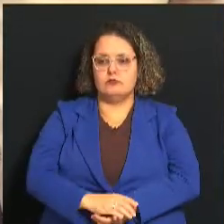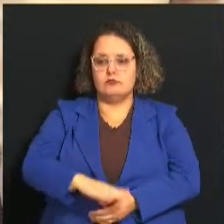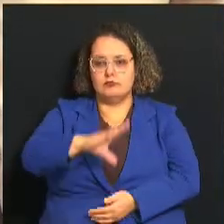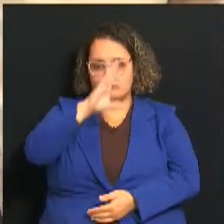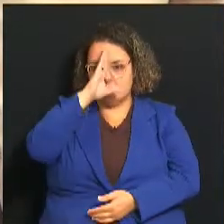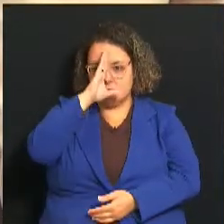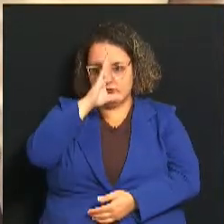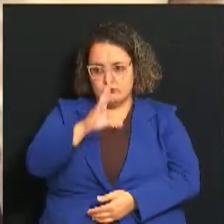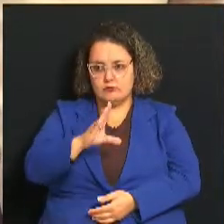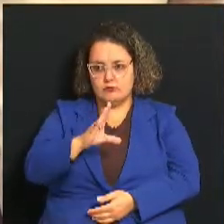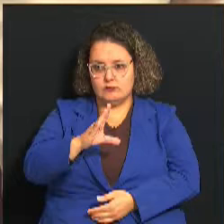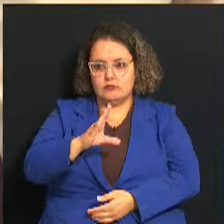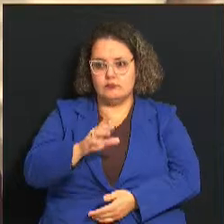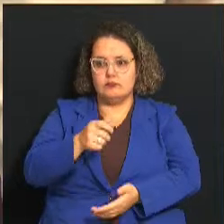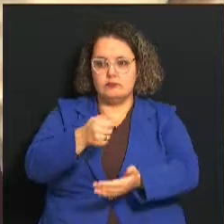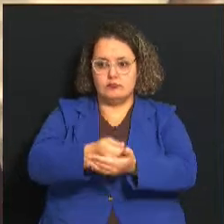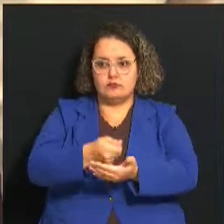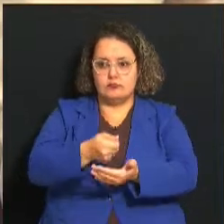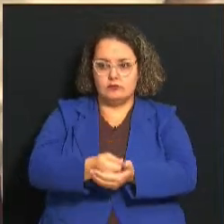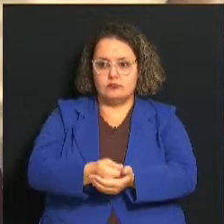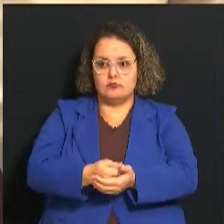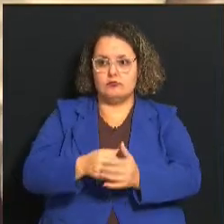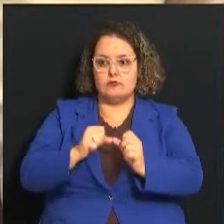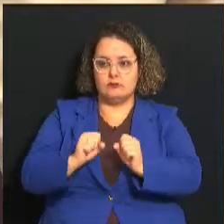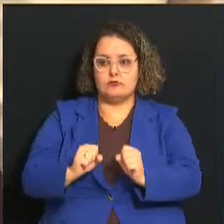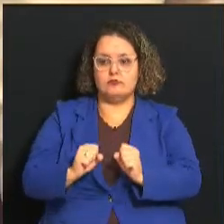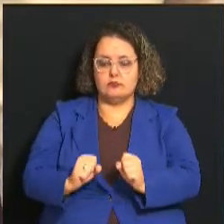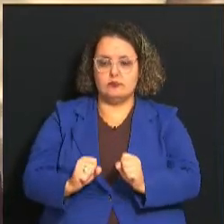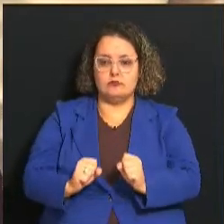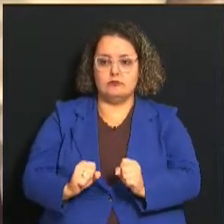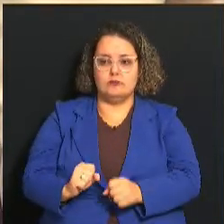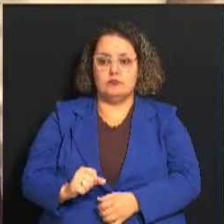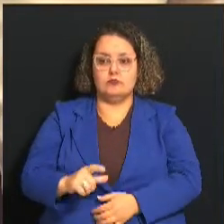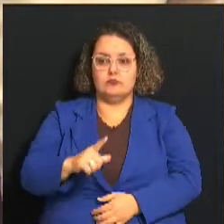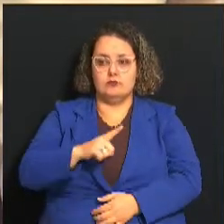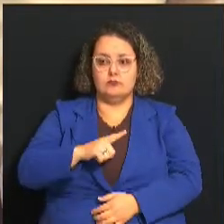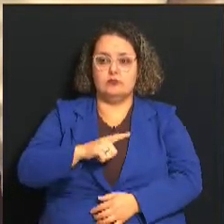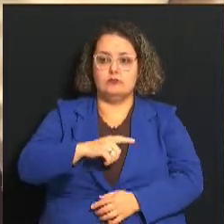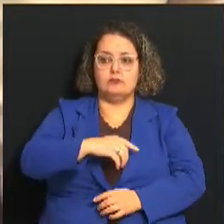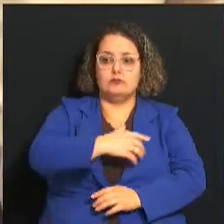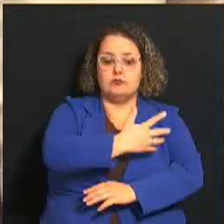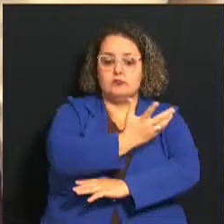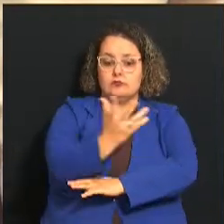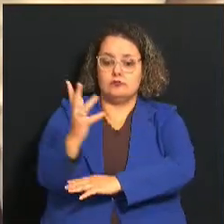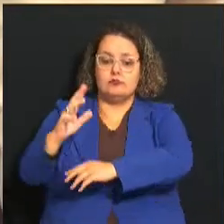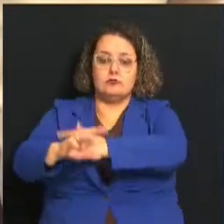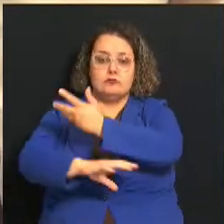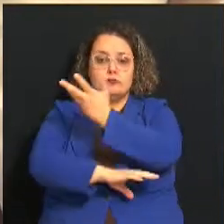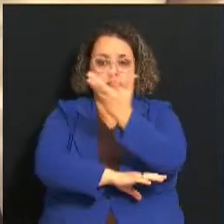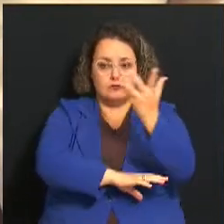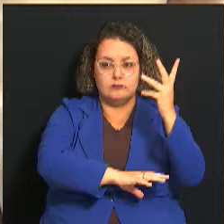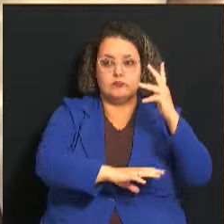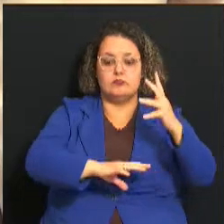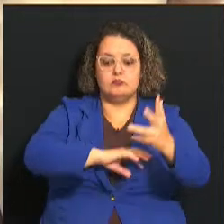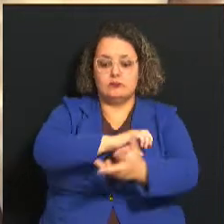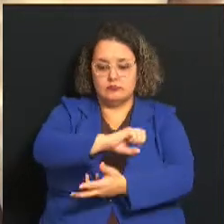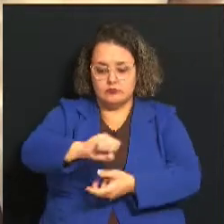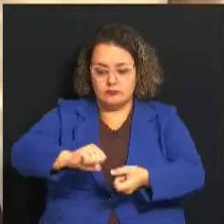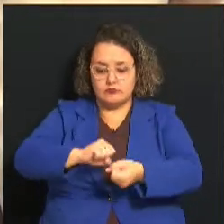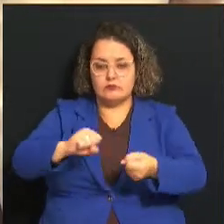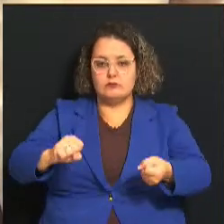que venha garantir que a gente possa ter um meio ambiente, um território, uma cidade que seja sustentável, que seja para